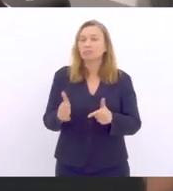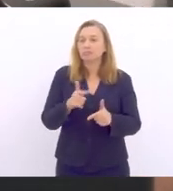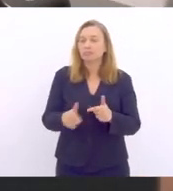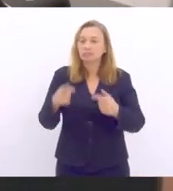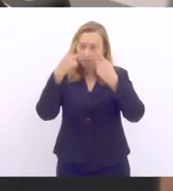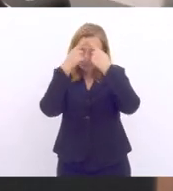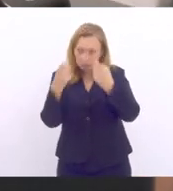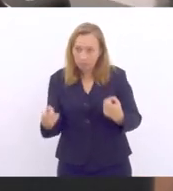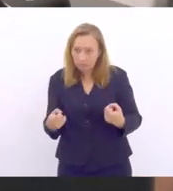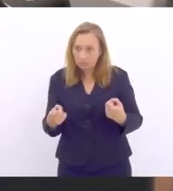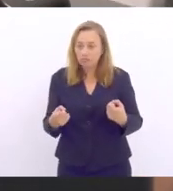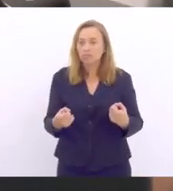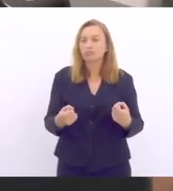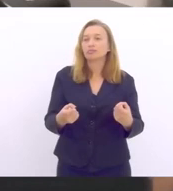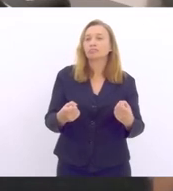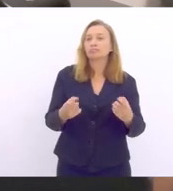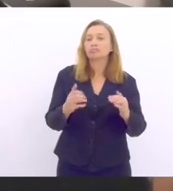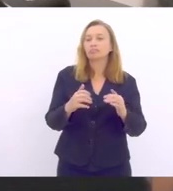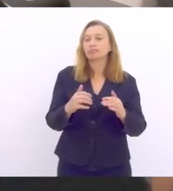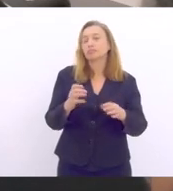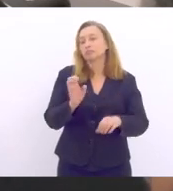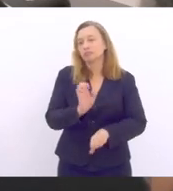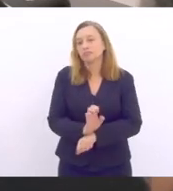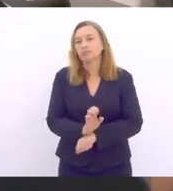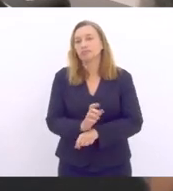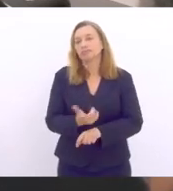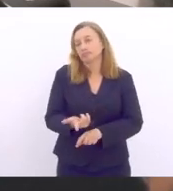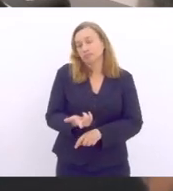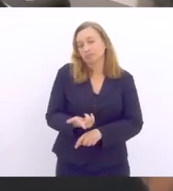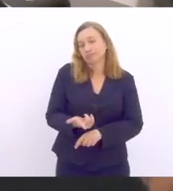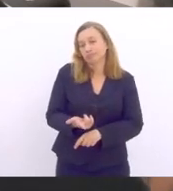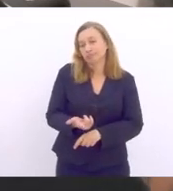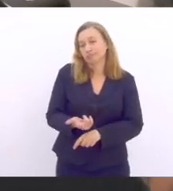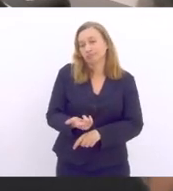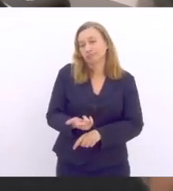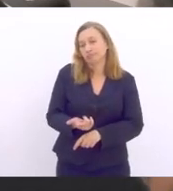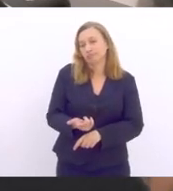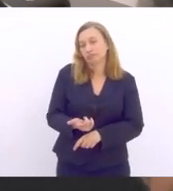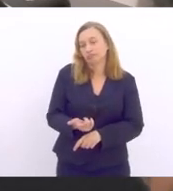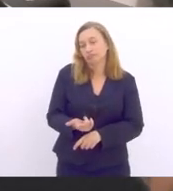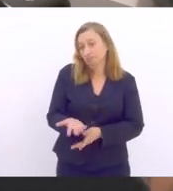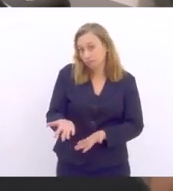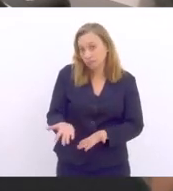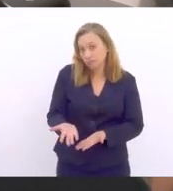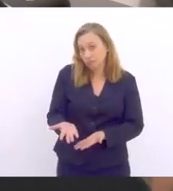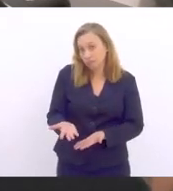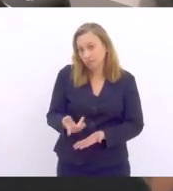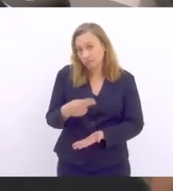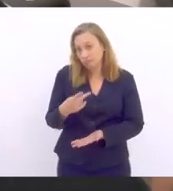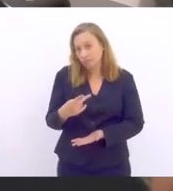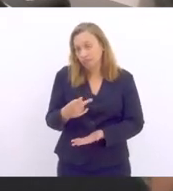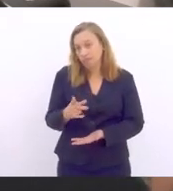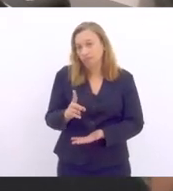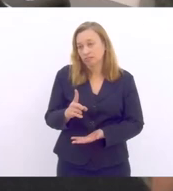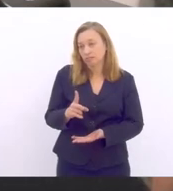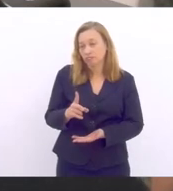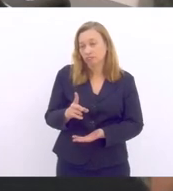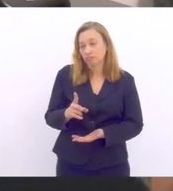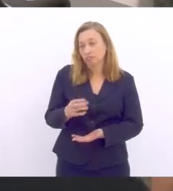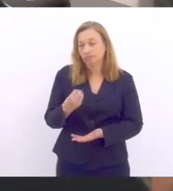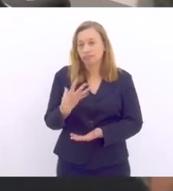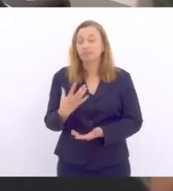urbana no Estado e, incrivelmente, assim, eu acho que de forma também que ninguém vai negar, não vem funcionando.